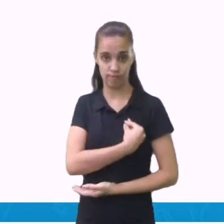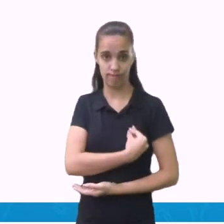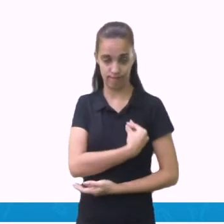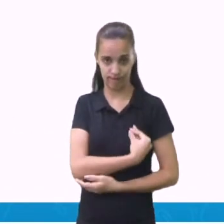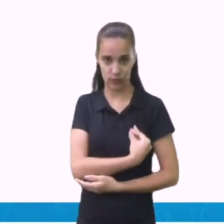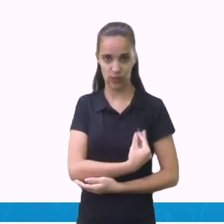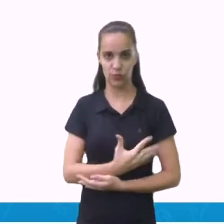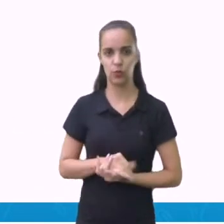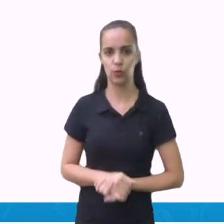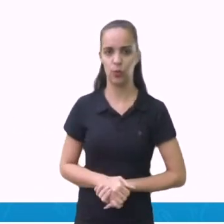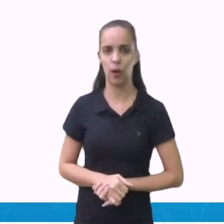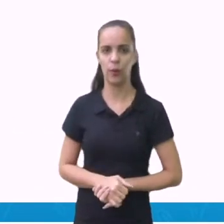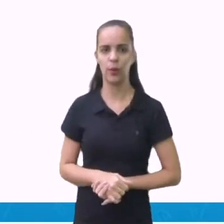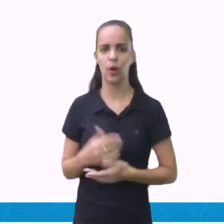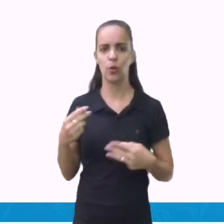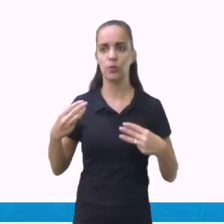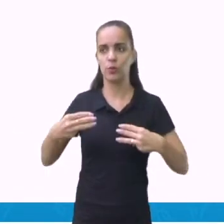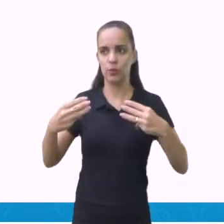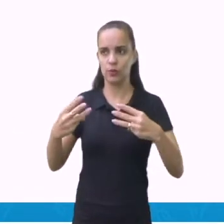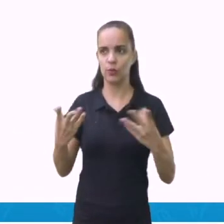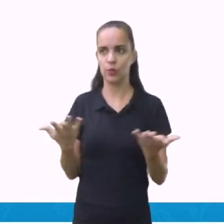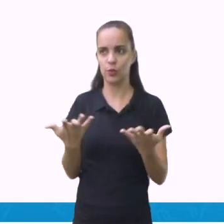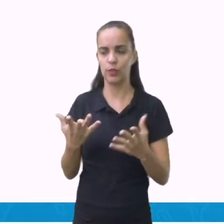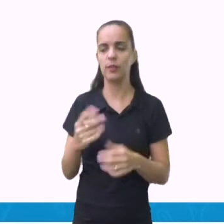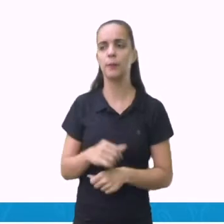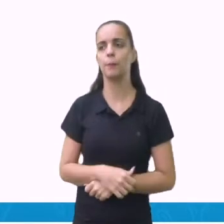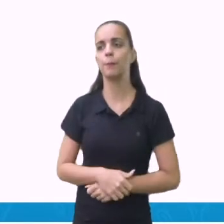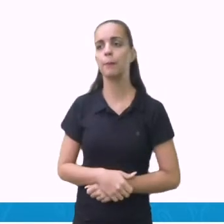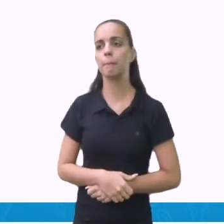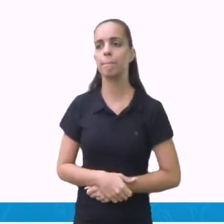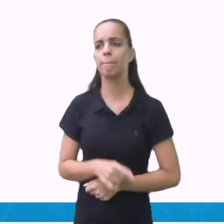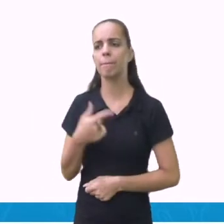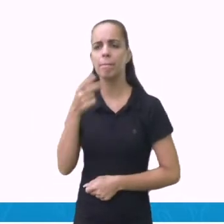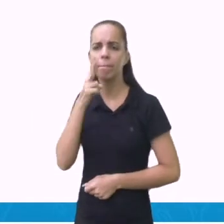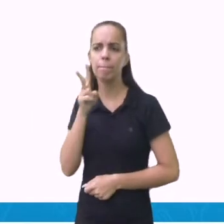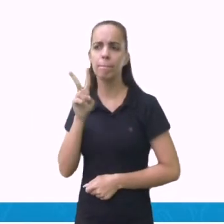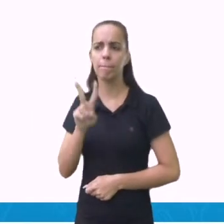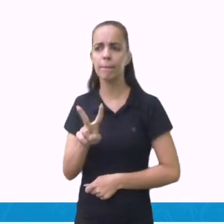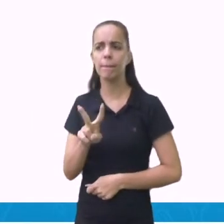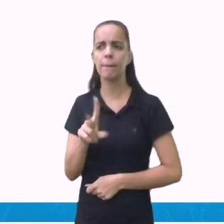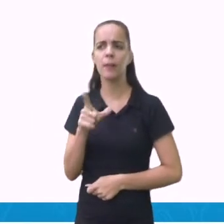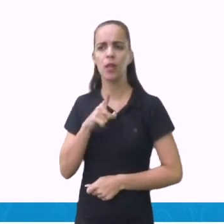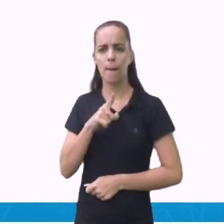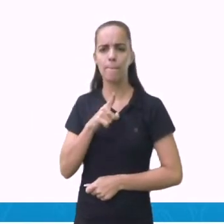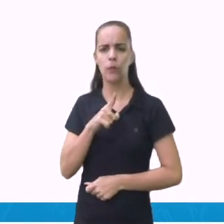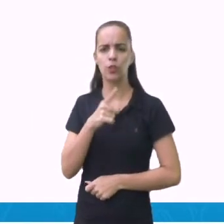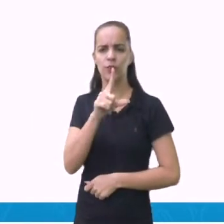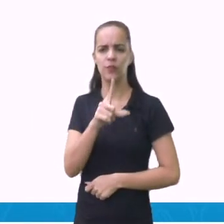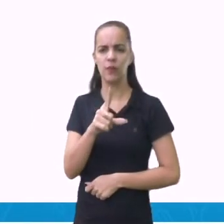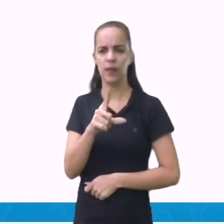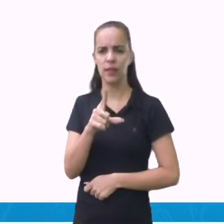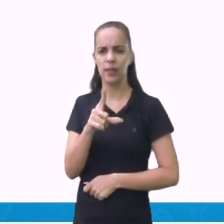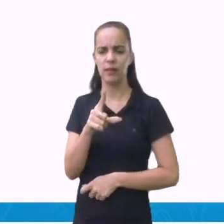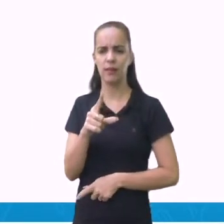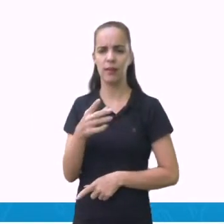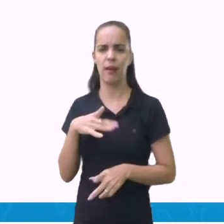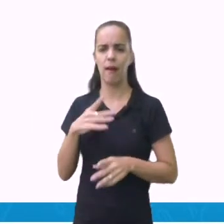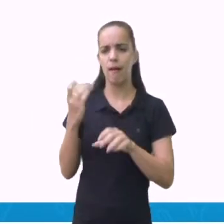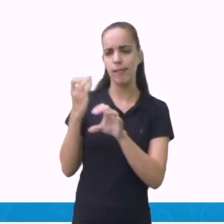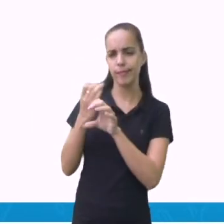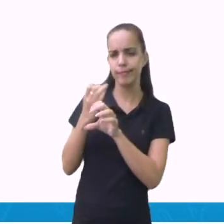dos ministérios atualmente, como ela está hoje, né? Vocês podem ver que é uma arquitetura muito moderna, né?